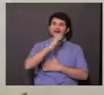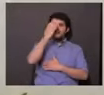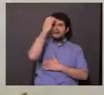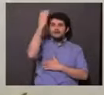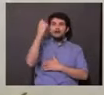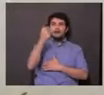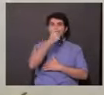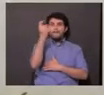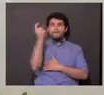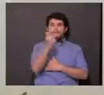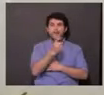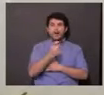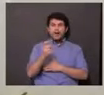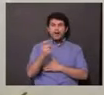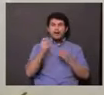Rainha da